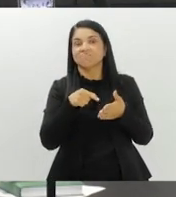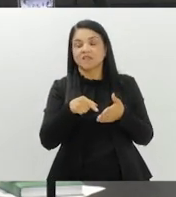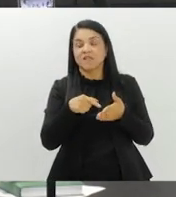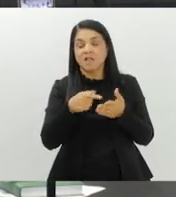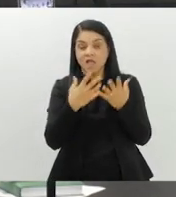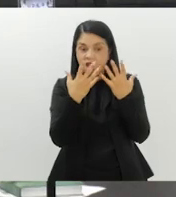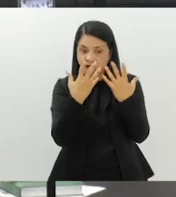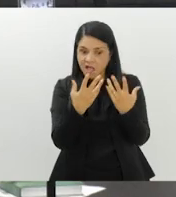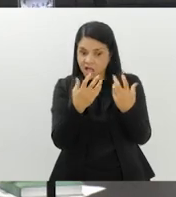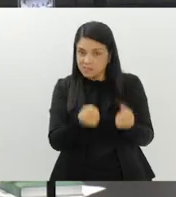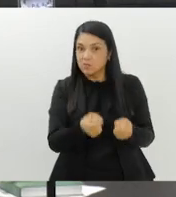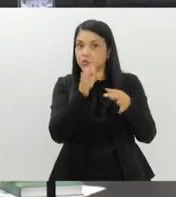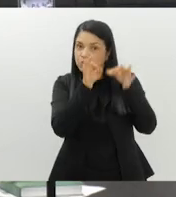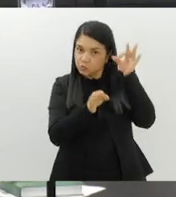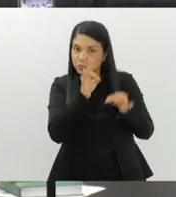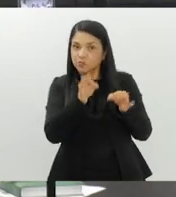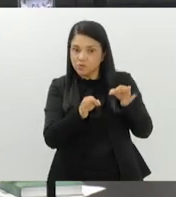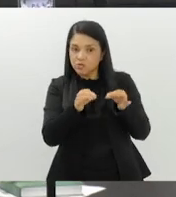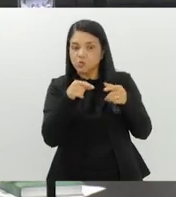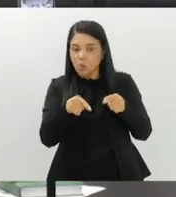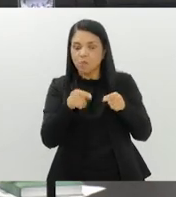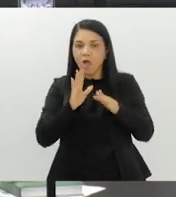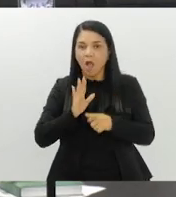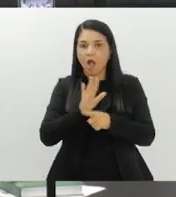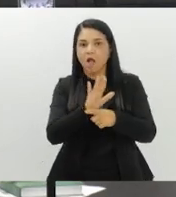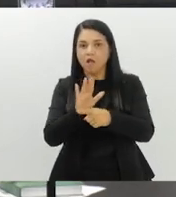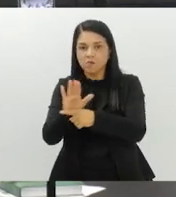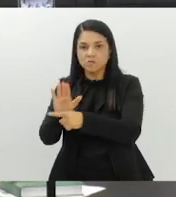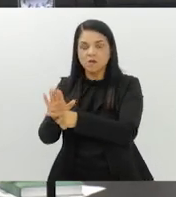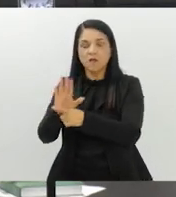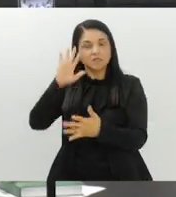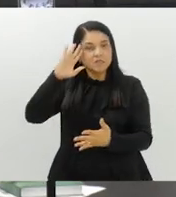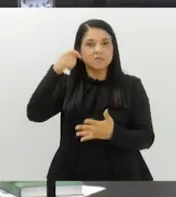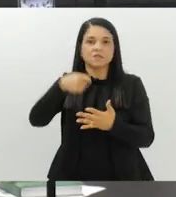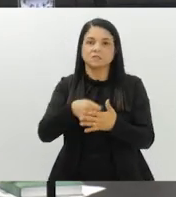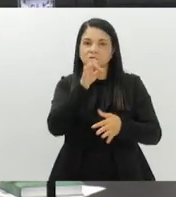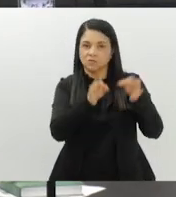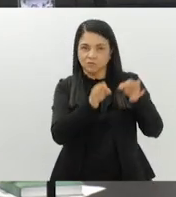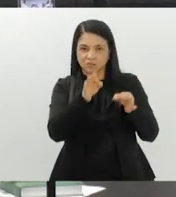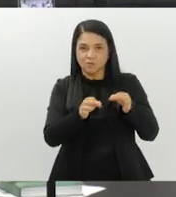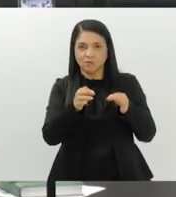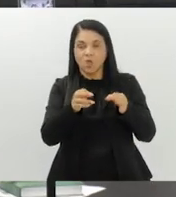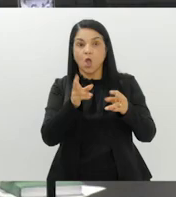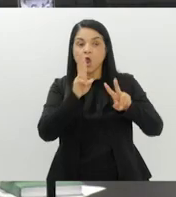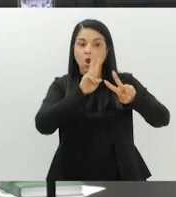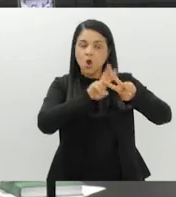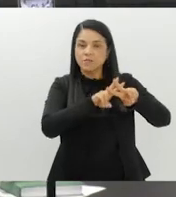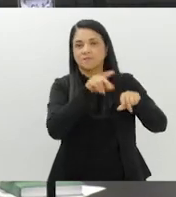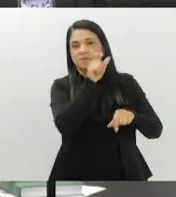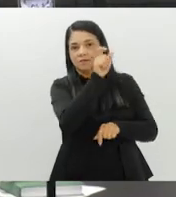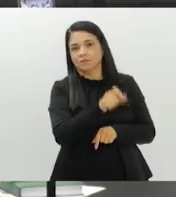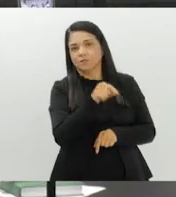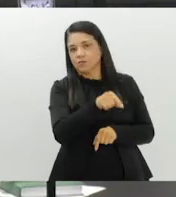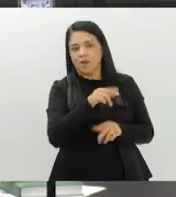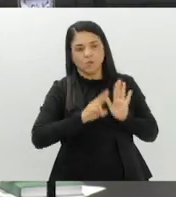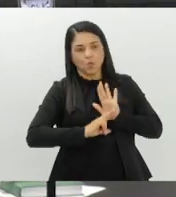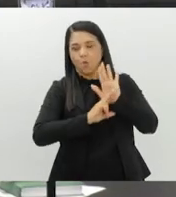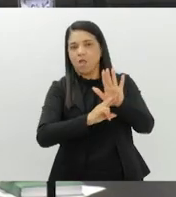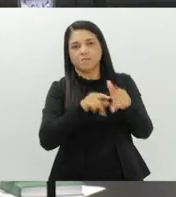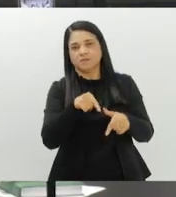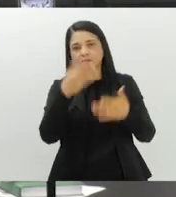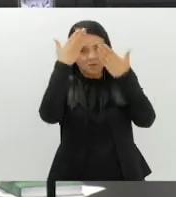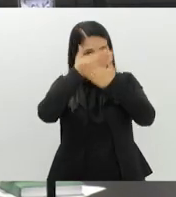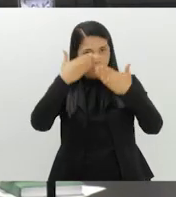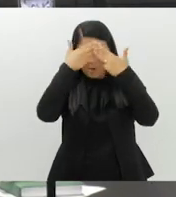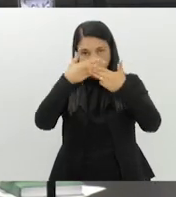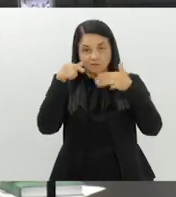como ferramenta para auxiliar na decisão judicial, na condenação do cidadão. E dizer que ele não representa a nossa Umbanda.